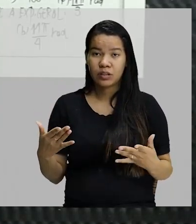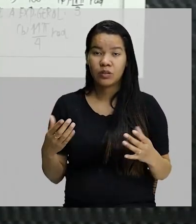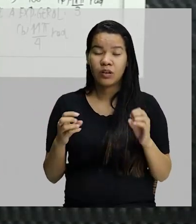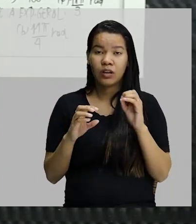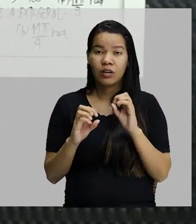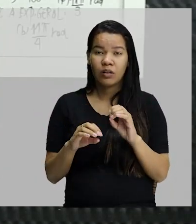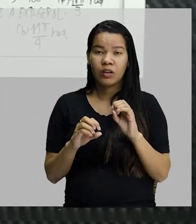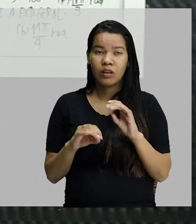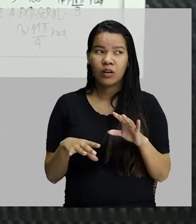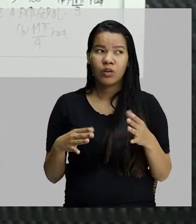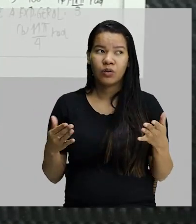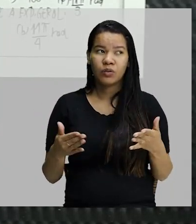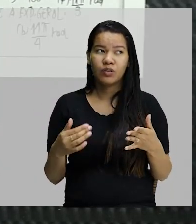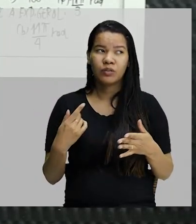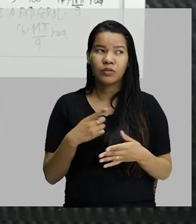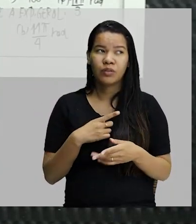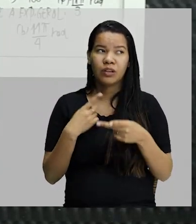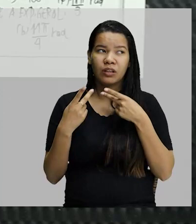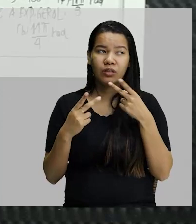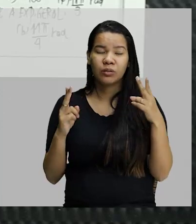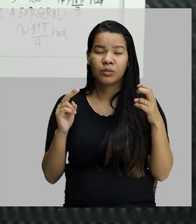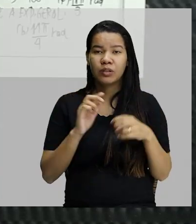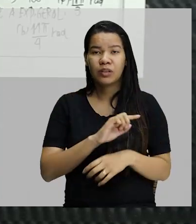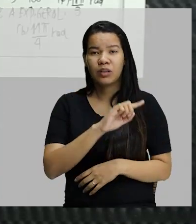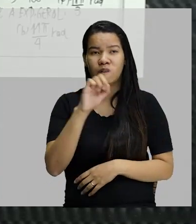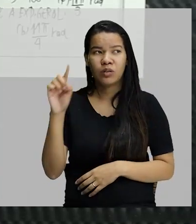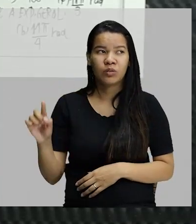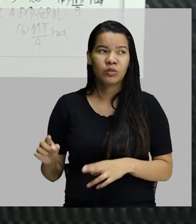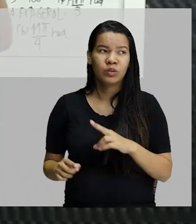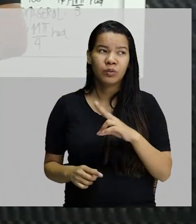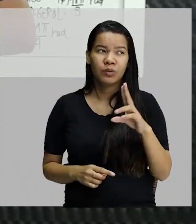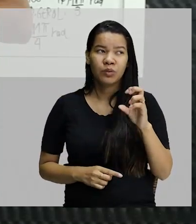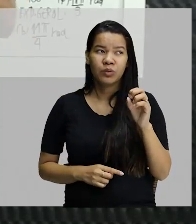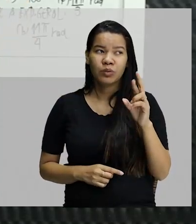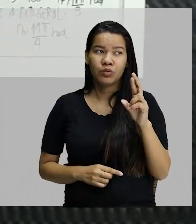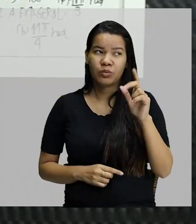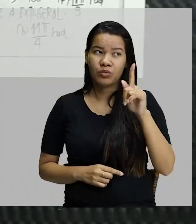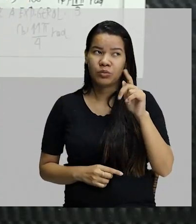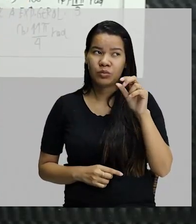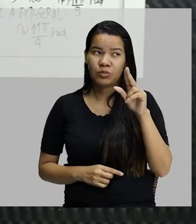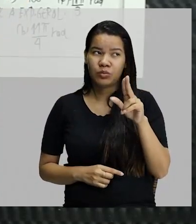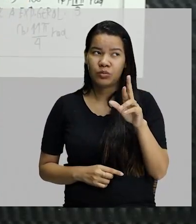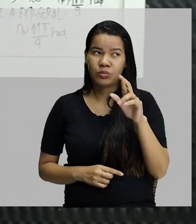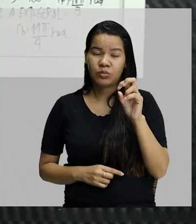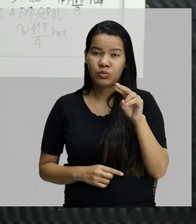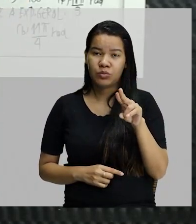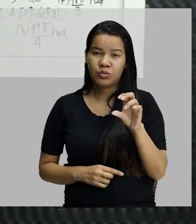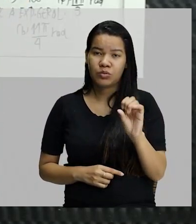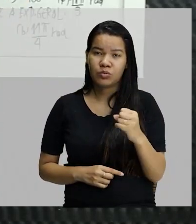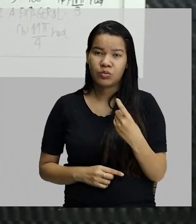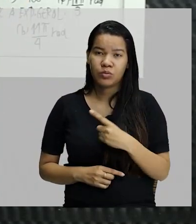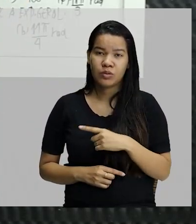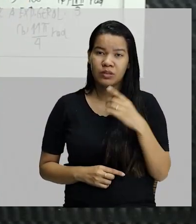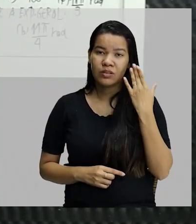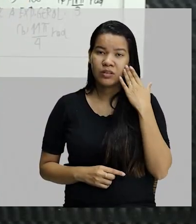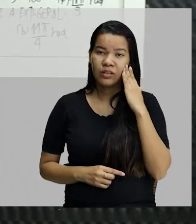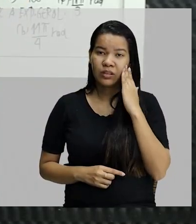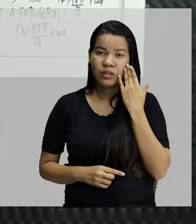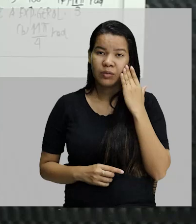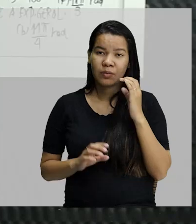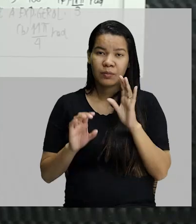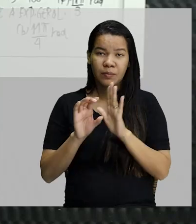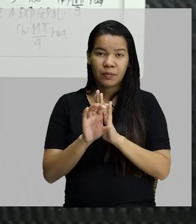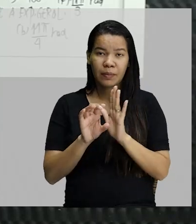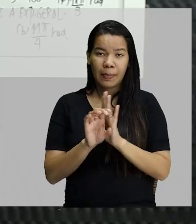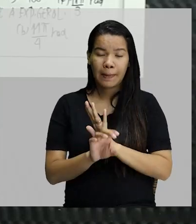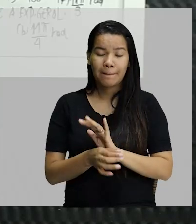de arcos côngruos ou arcos congruentes. Né? O que são entender esse conceito de arco côngruo ou